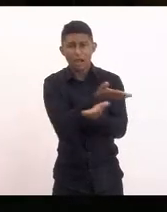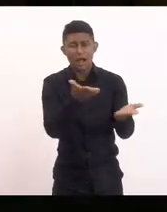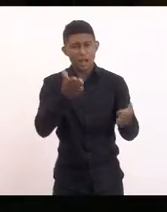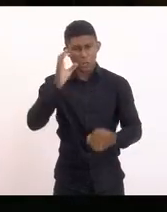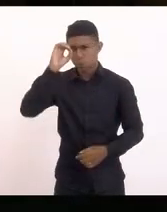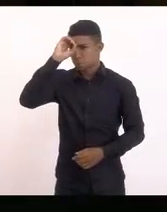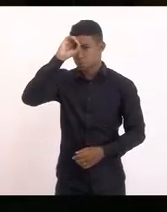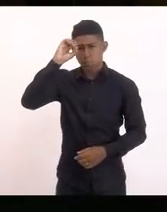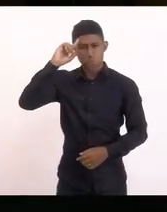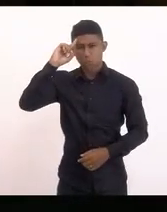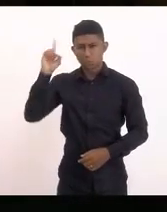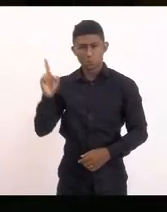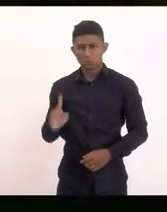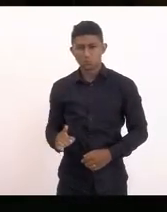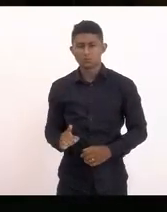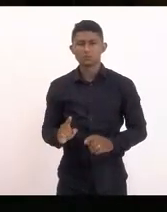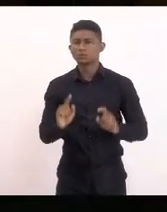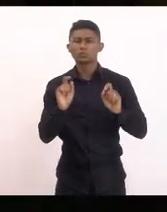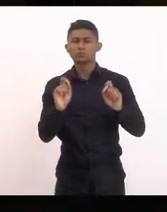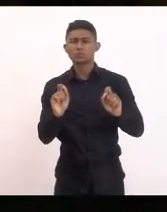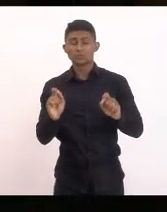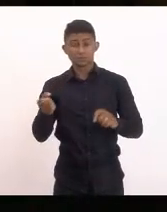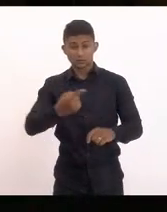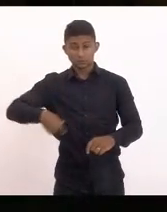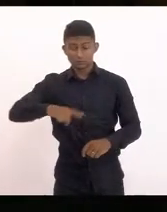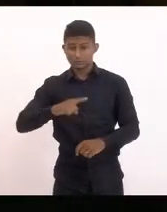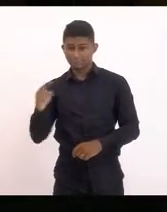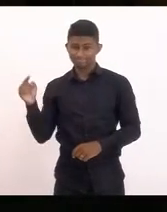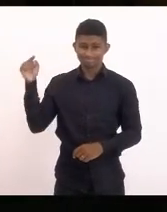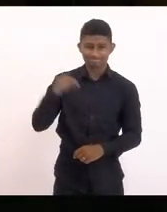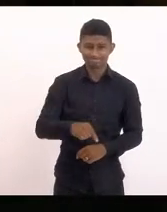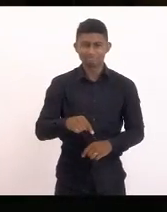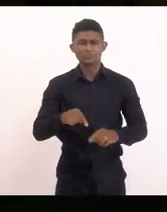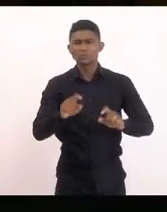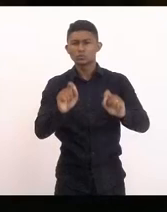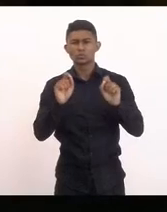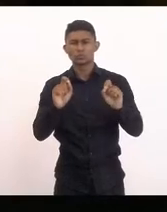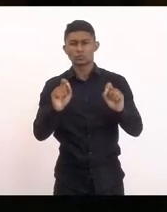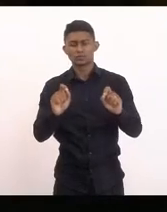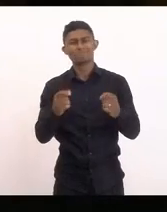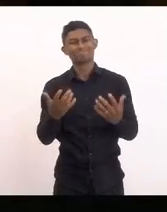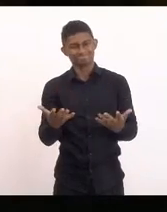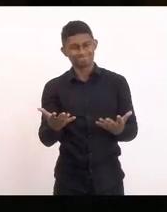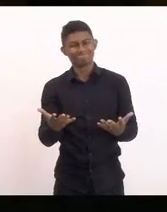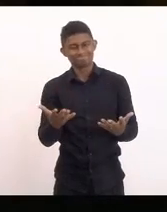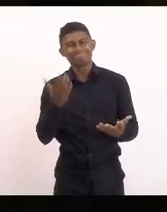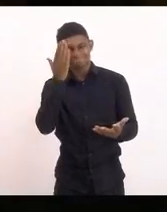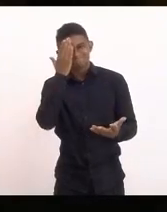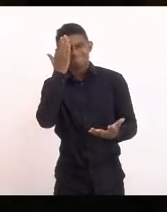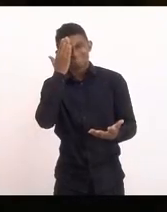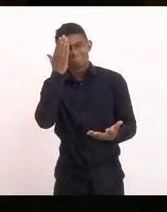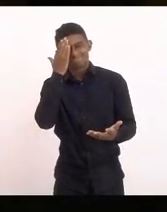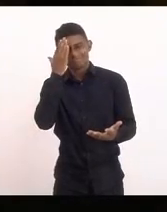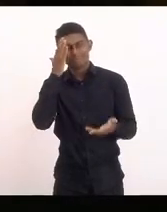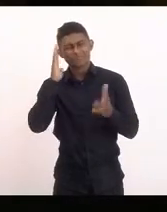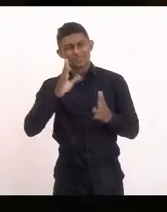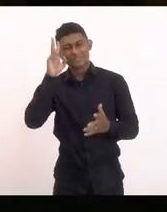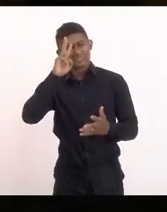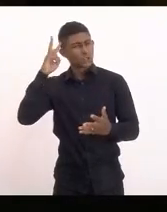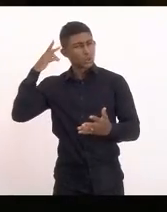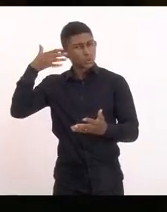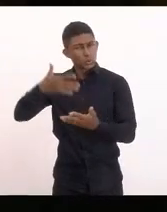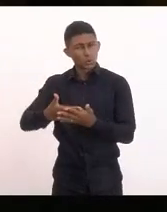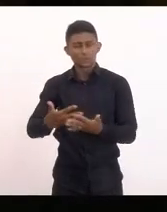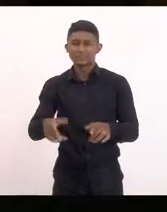maneira clara. E a gente vem aqui nesse momento em que pese toda a narrativa existente, em que pese o jogo